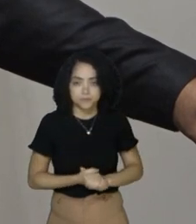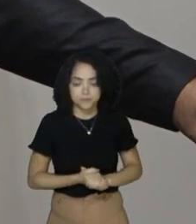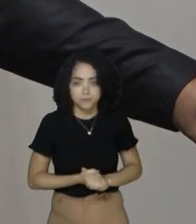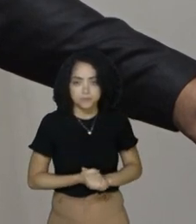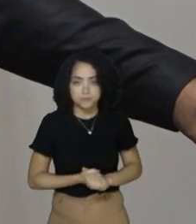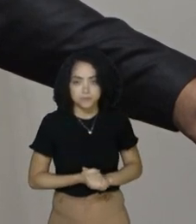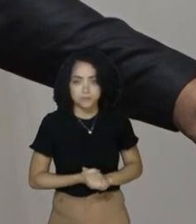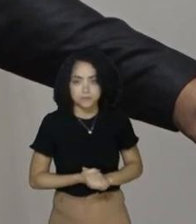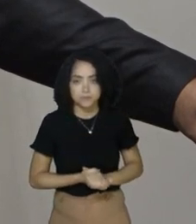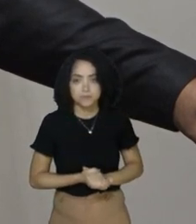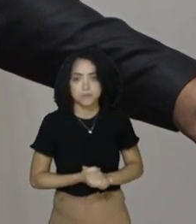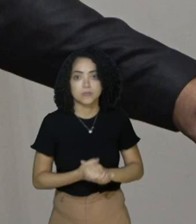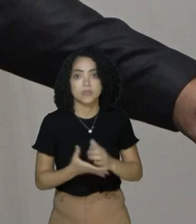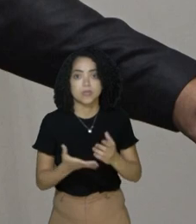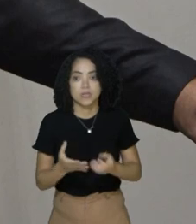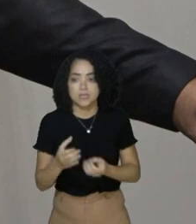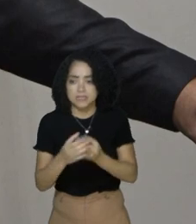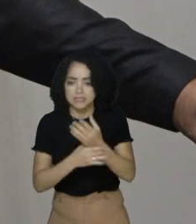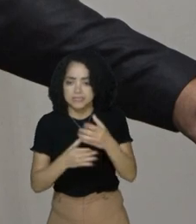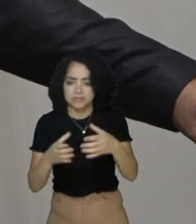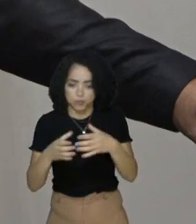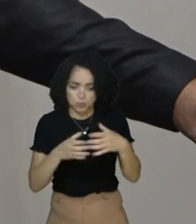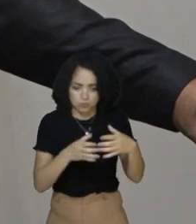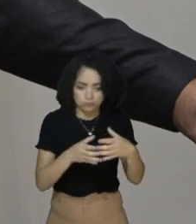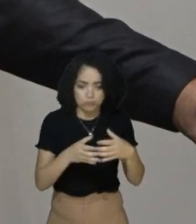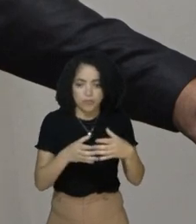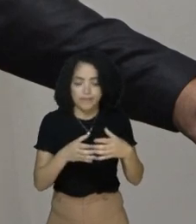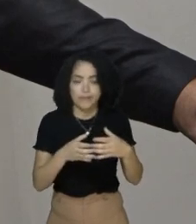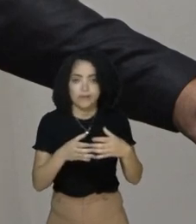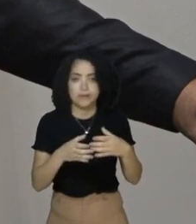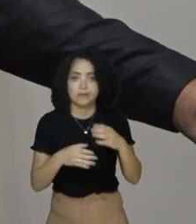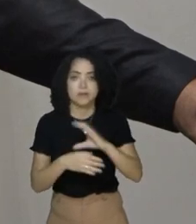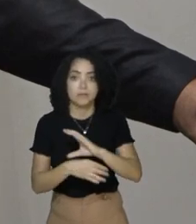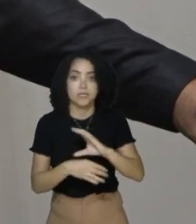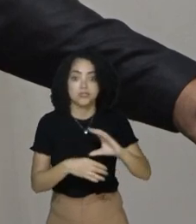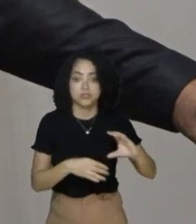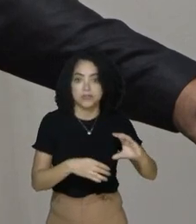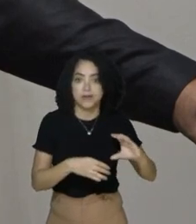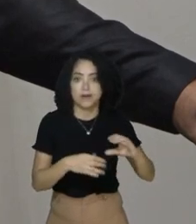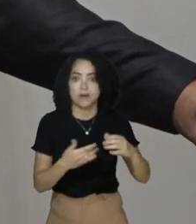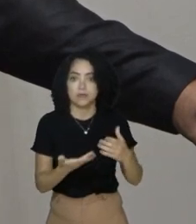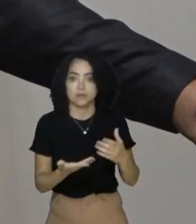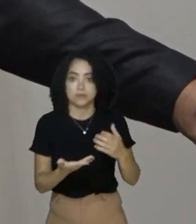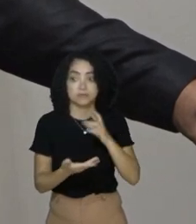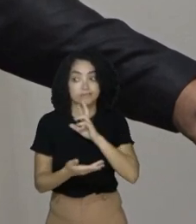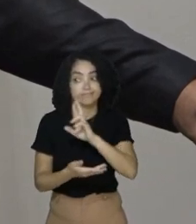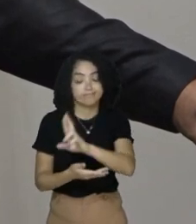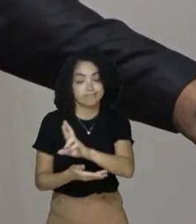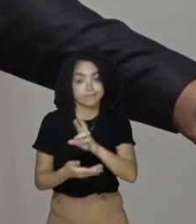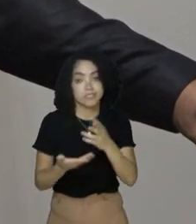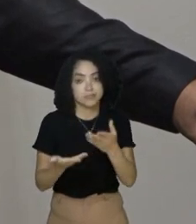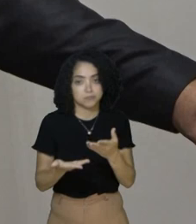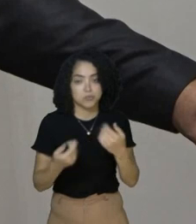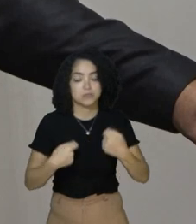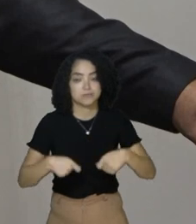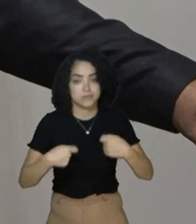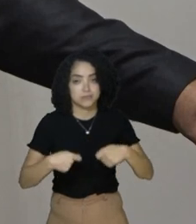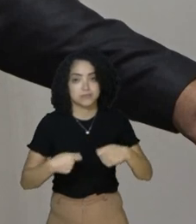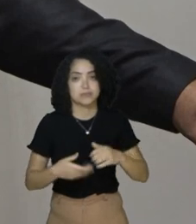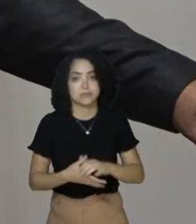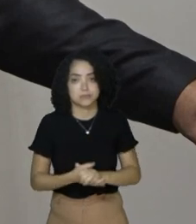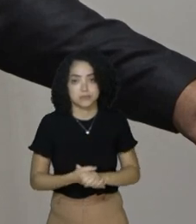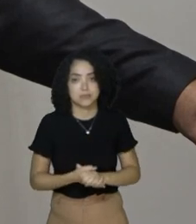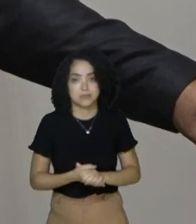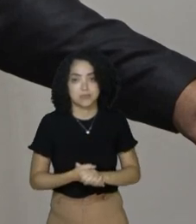Pela criação de comarcas, criação de cargos. Vocês têm que dar uma resposta para Santa Catarina. Na minha